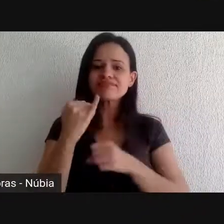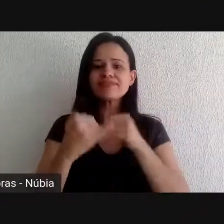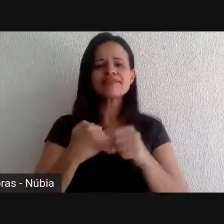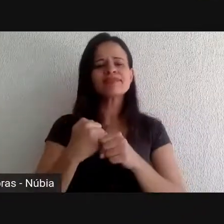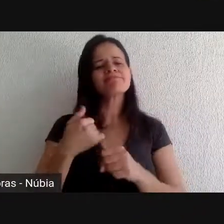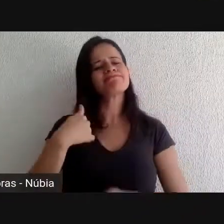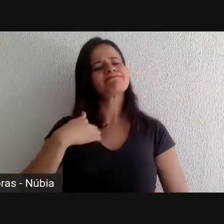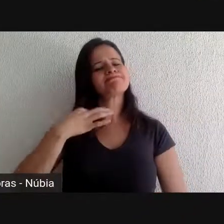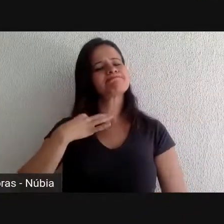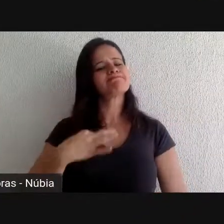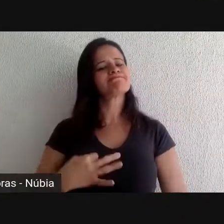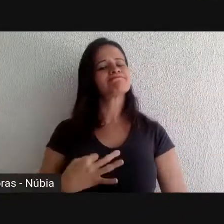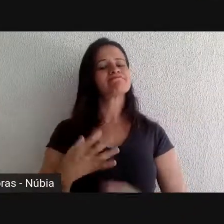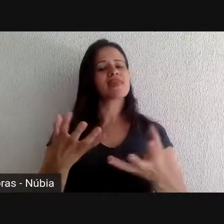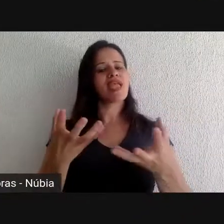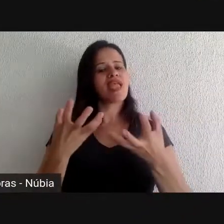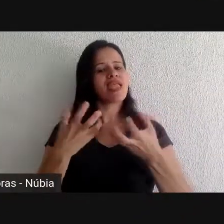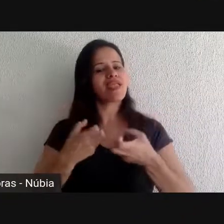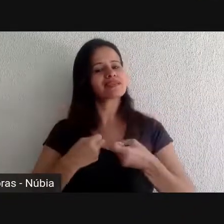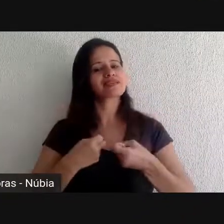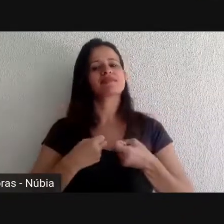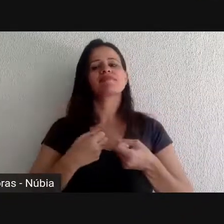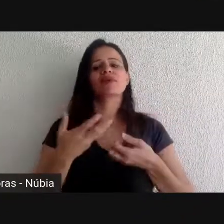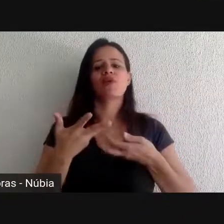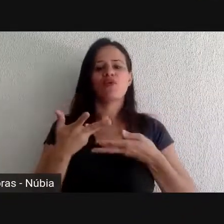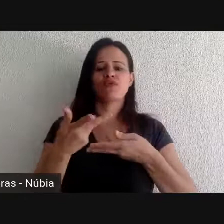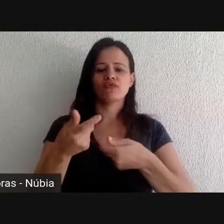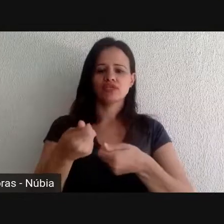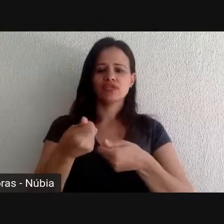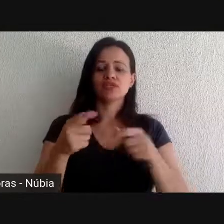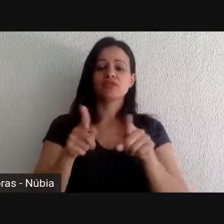para mim ter recebido esse convite